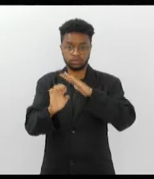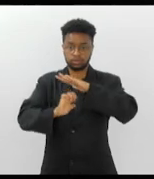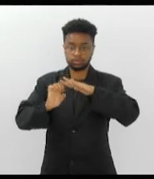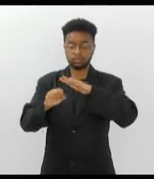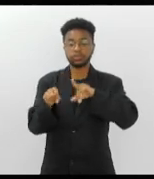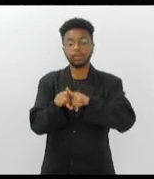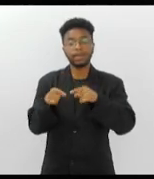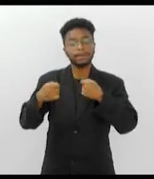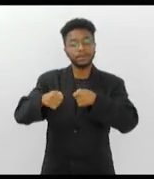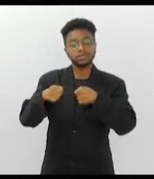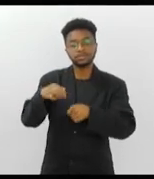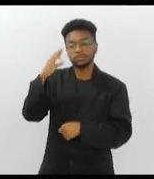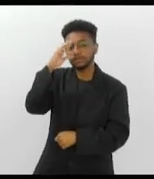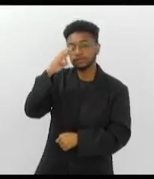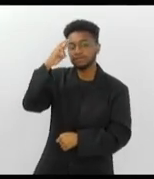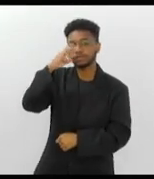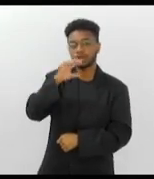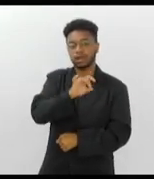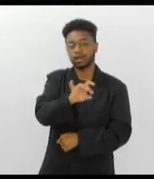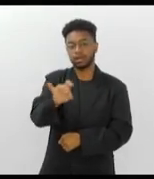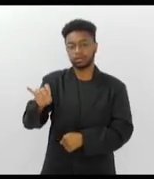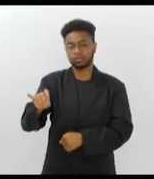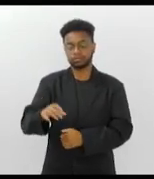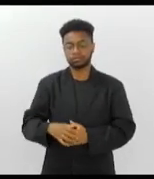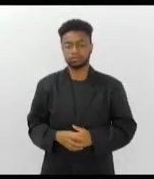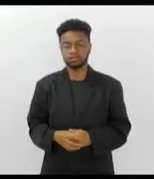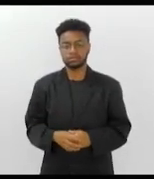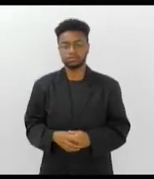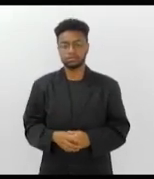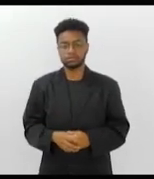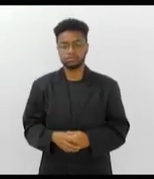deveria fiscalizá-las.